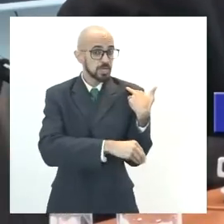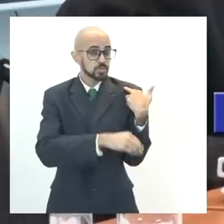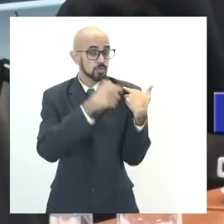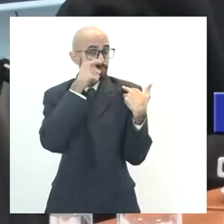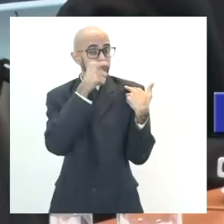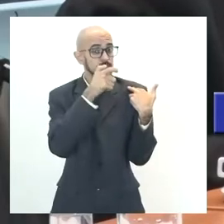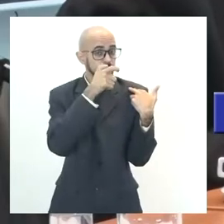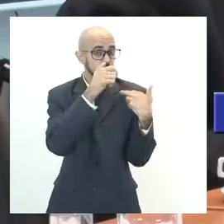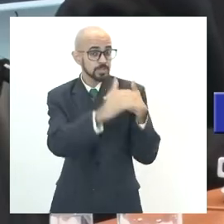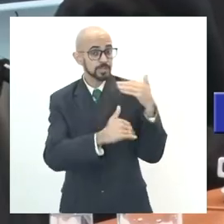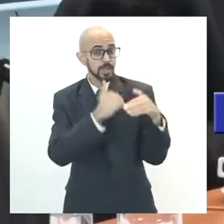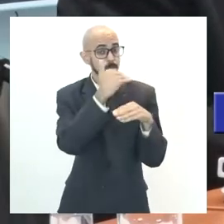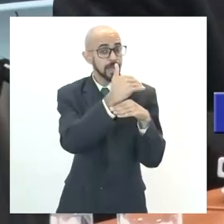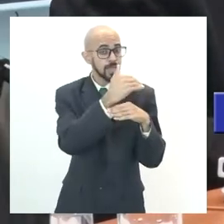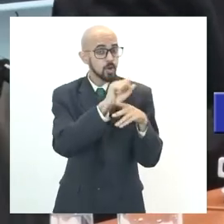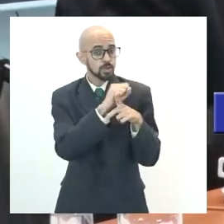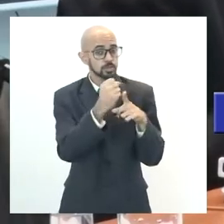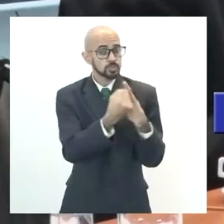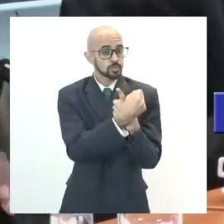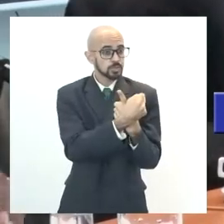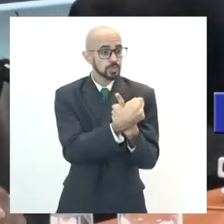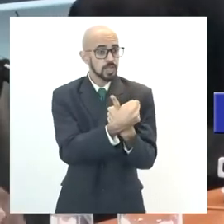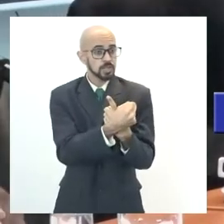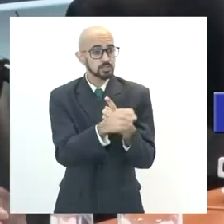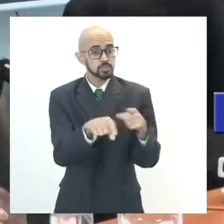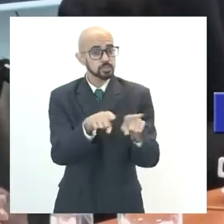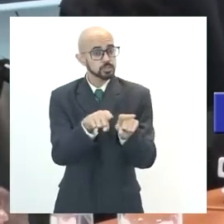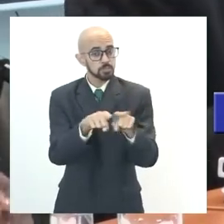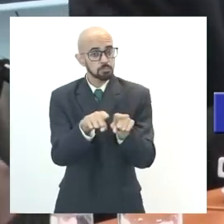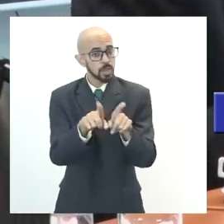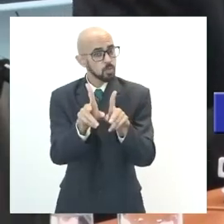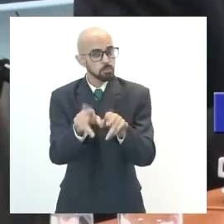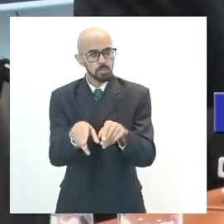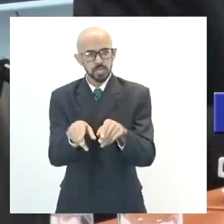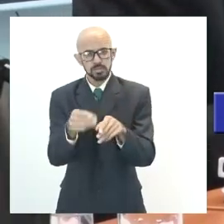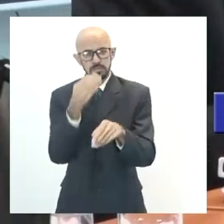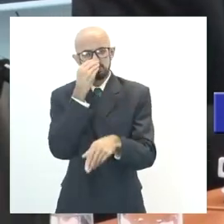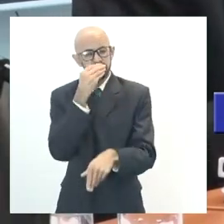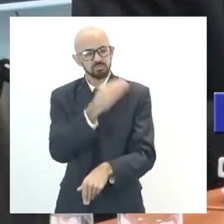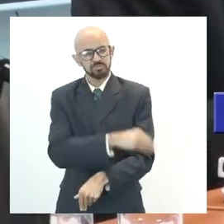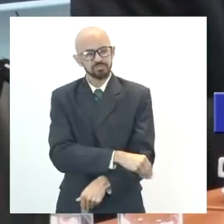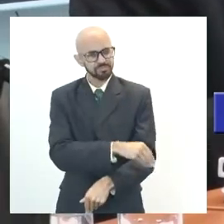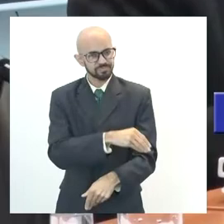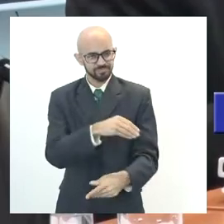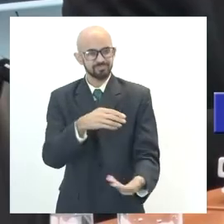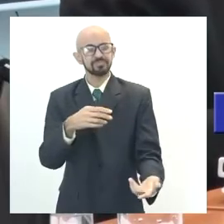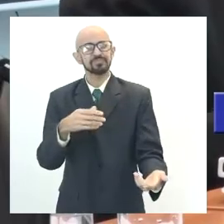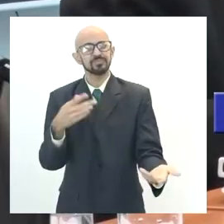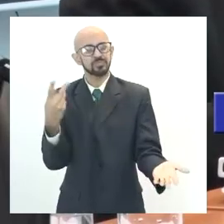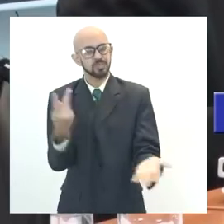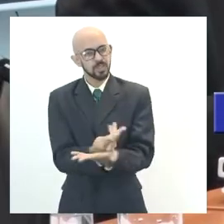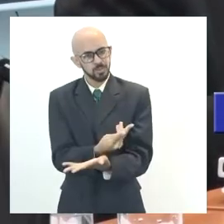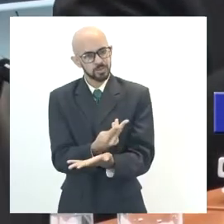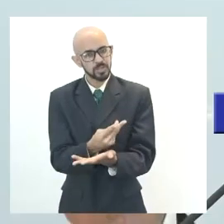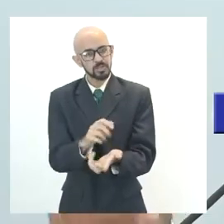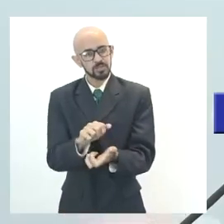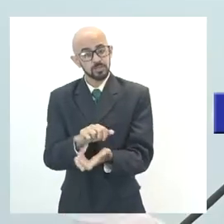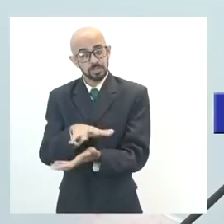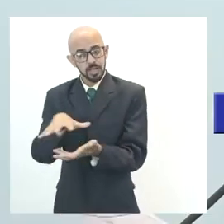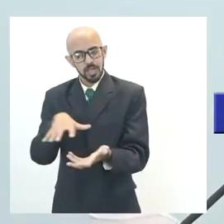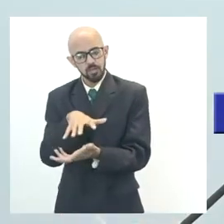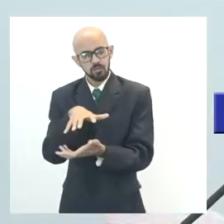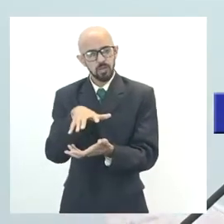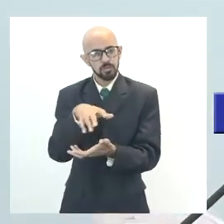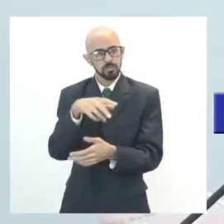maiores da sociedade o mesmo desprezo que tem agora com essa reforma com essa pack